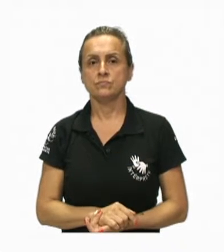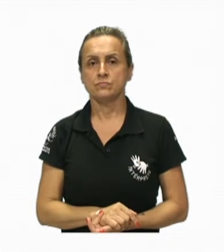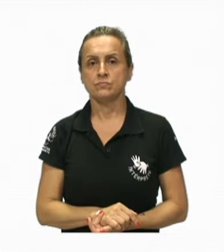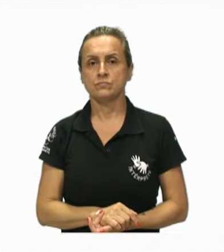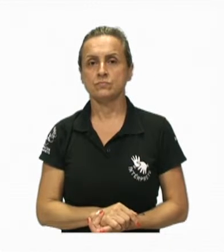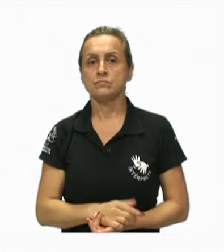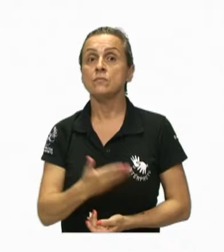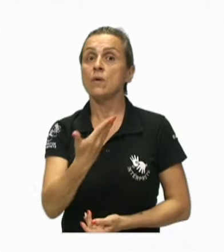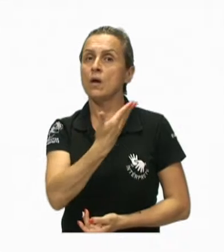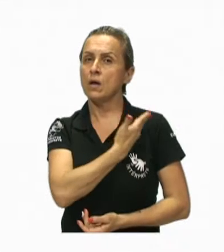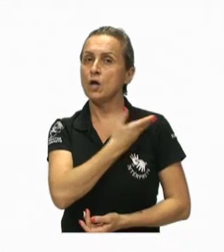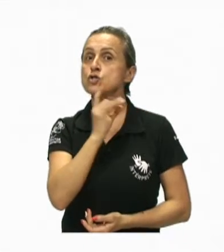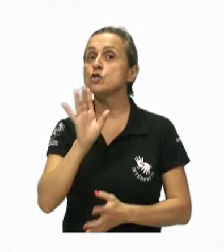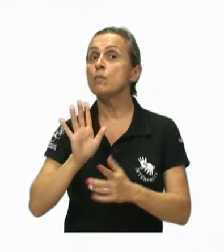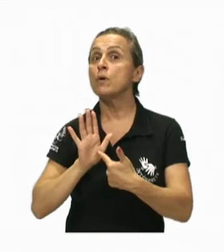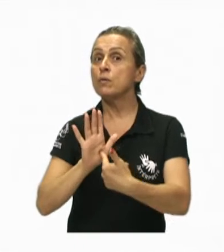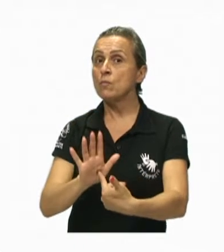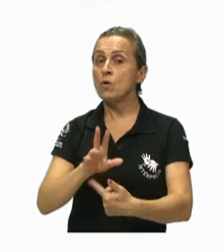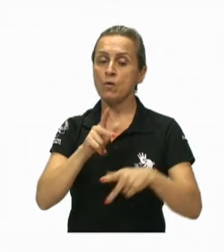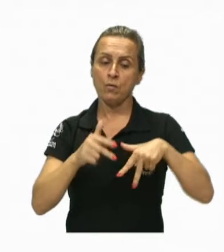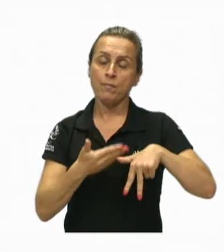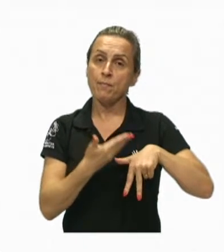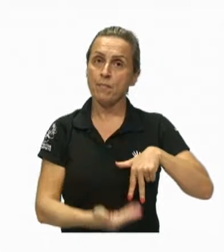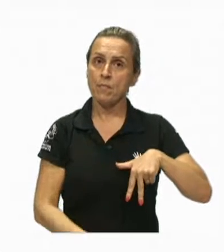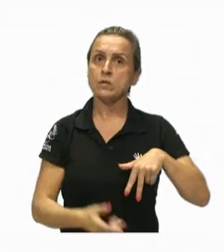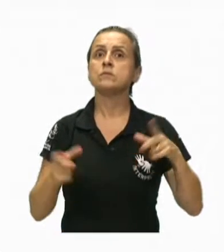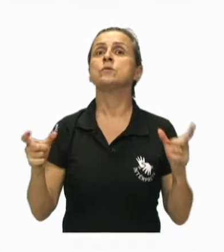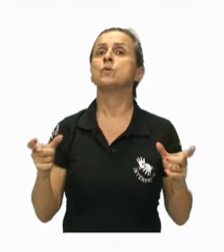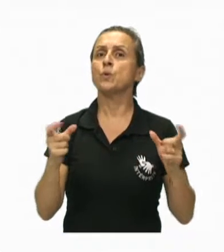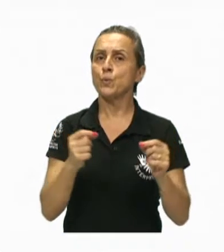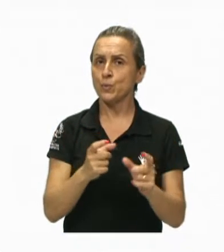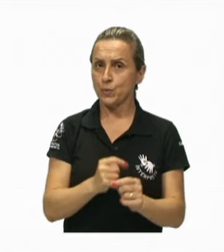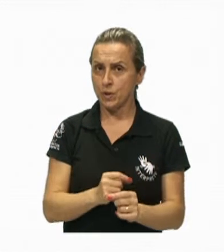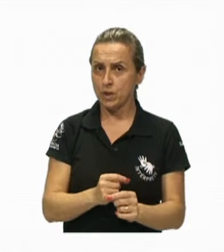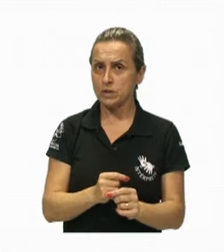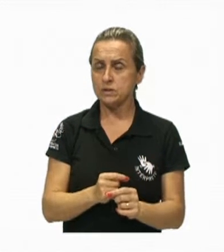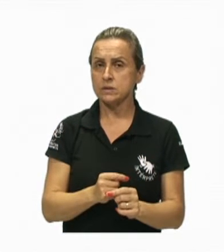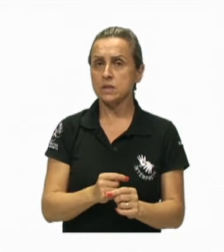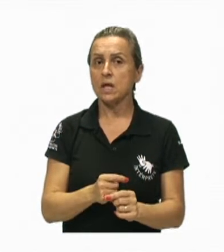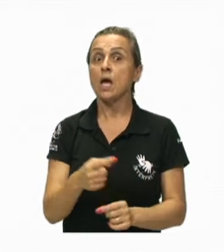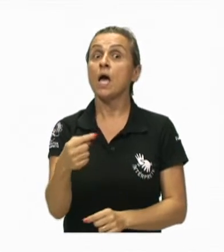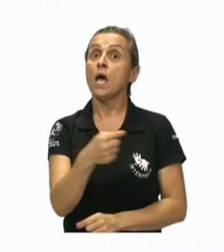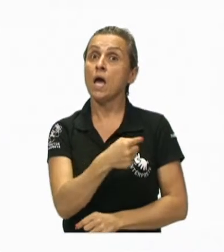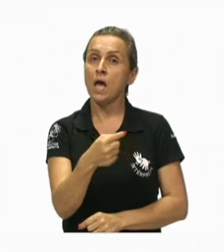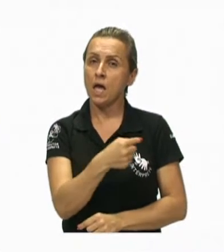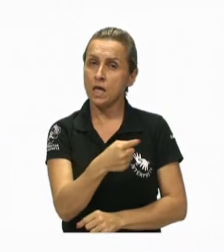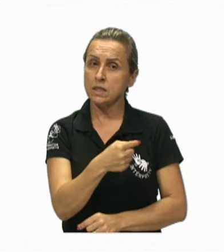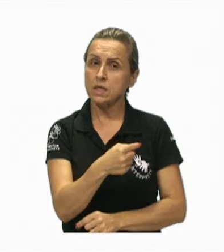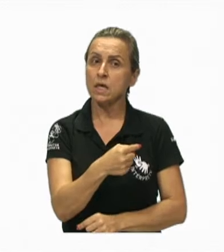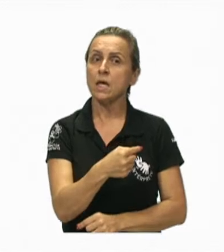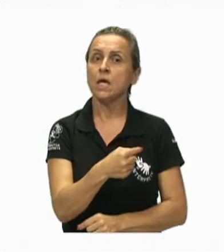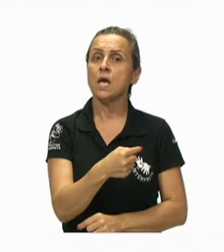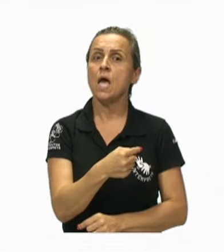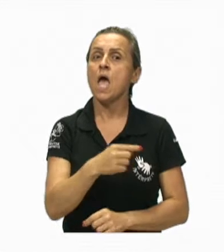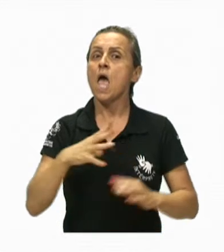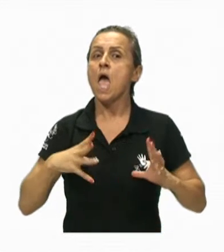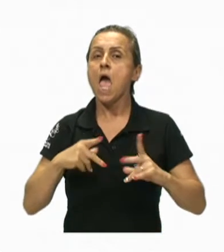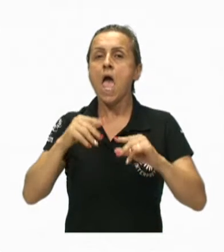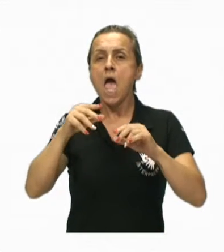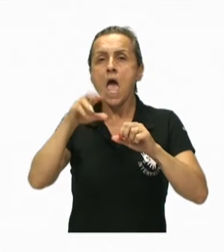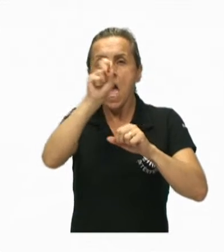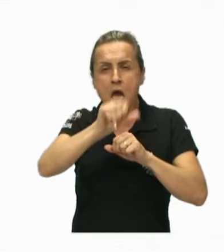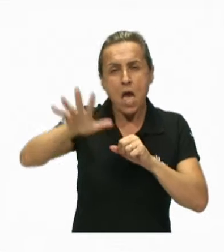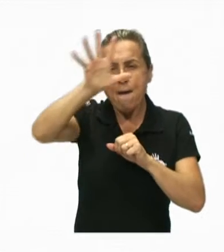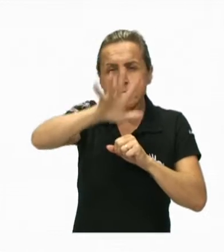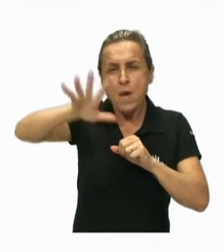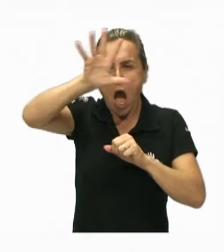Aqui só para mostrar um paciente com câncer metastático ósseo no esqueleto axial. Aqui são cintilografias ósseas do corpo inteiro. Então aqui você